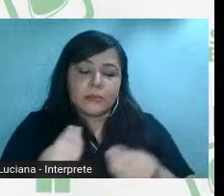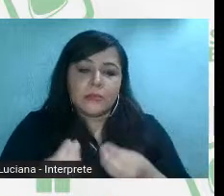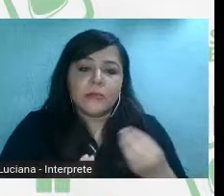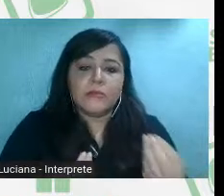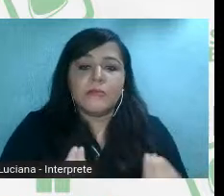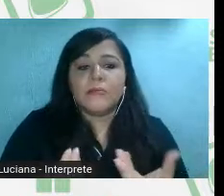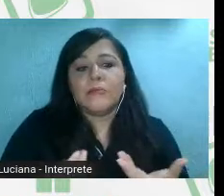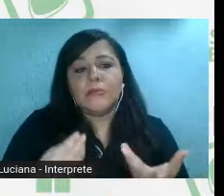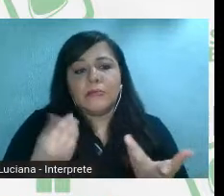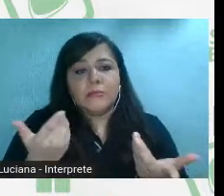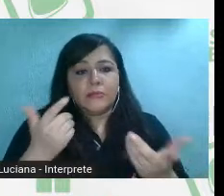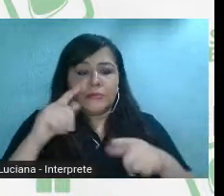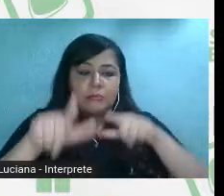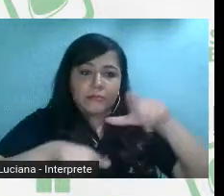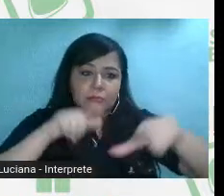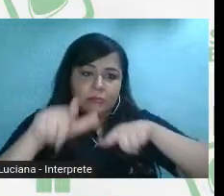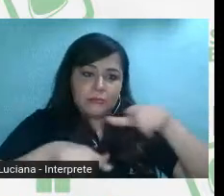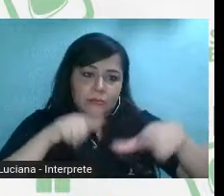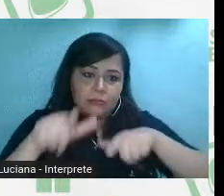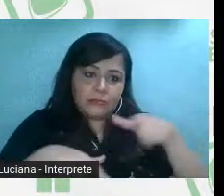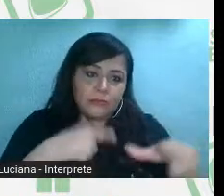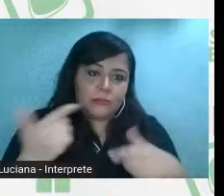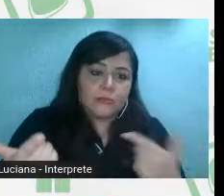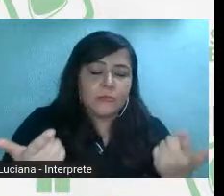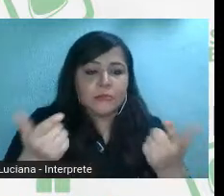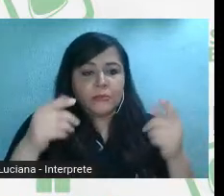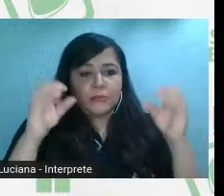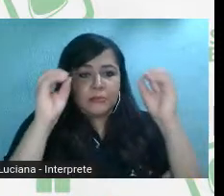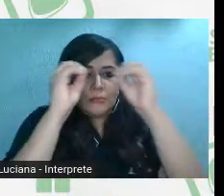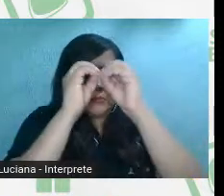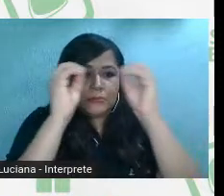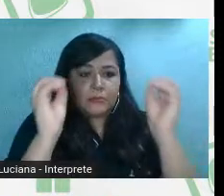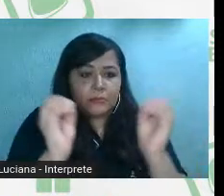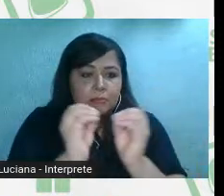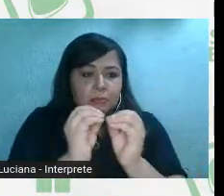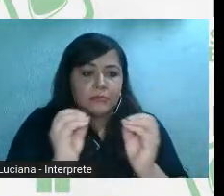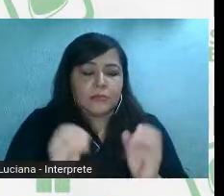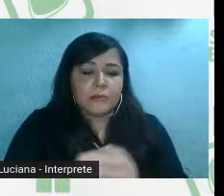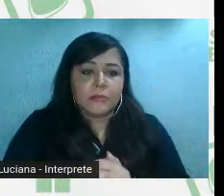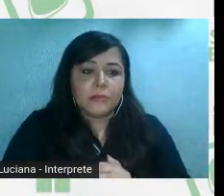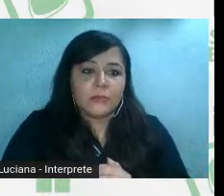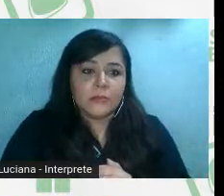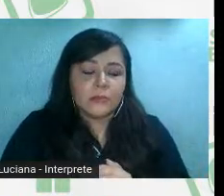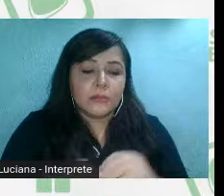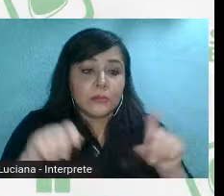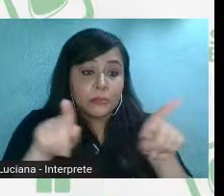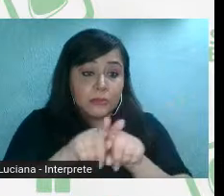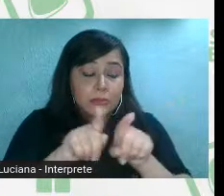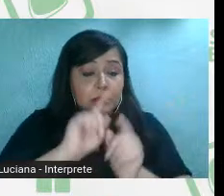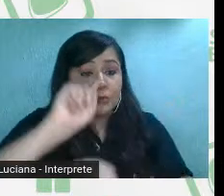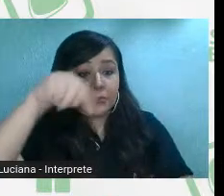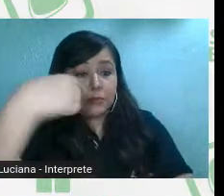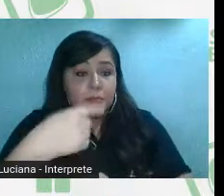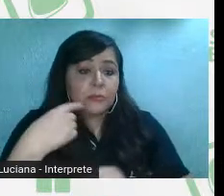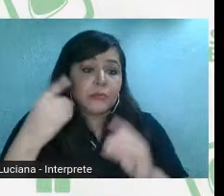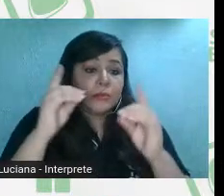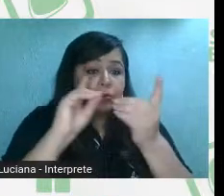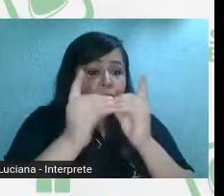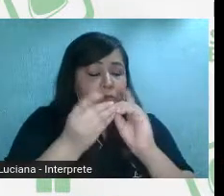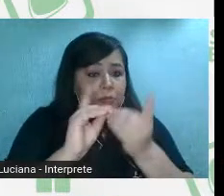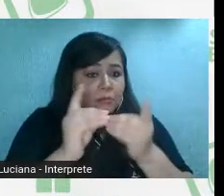as suas maneiras de trabalhar com o software. Depois da oficina também isso ficou muito, muito caracterizado. No